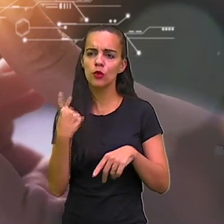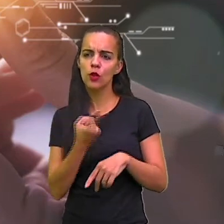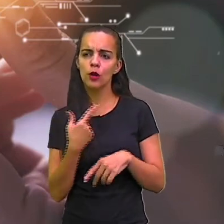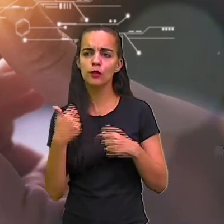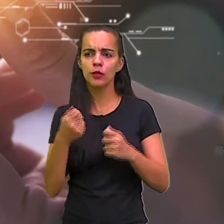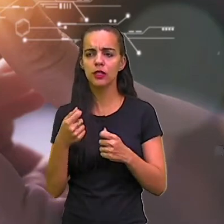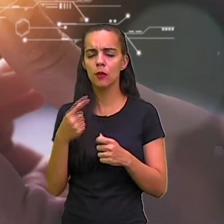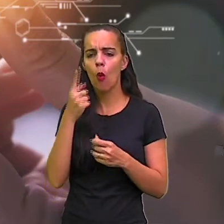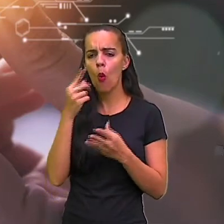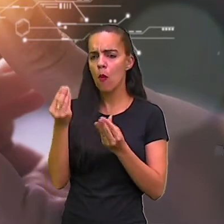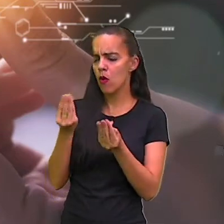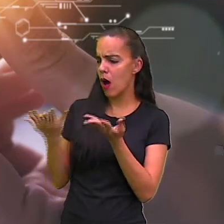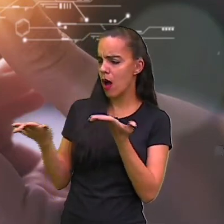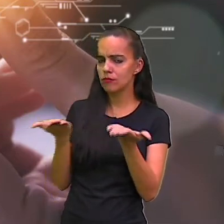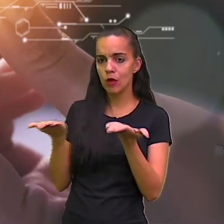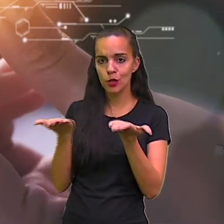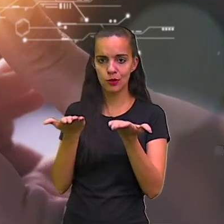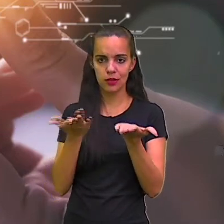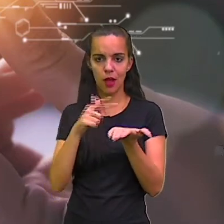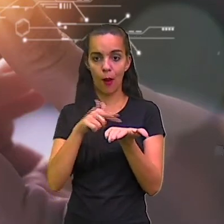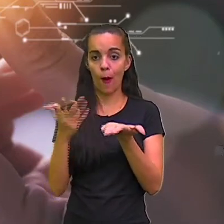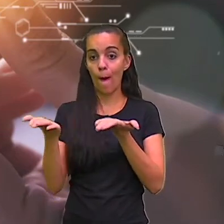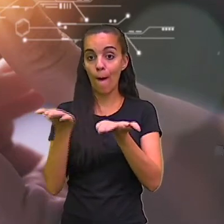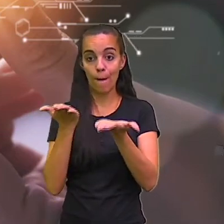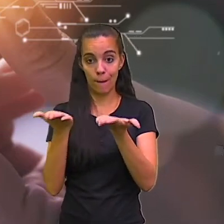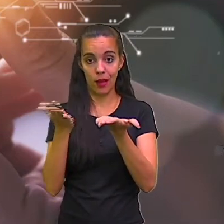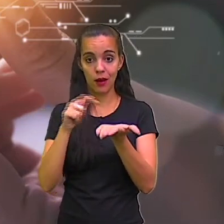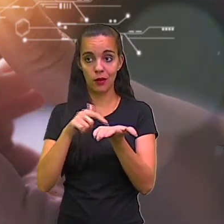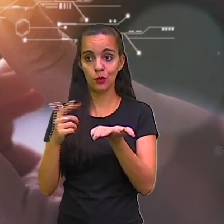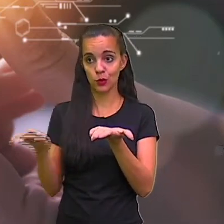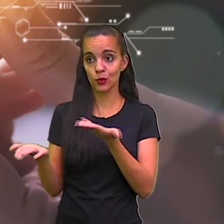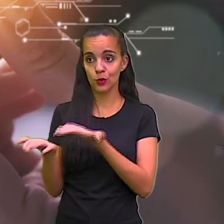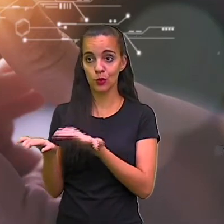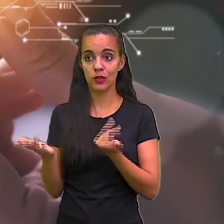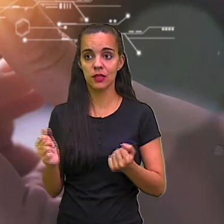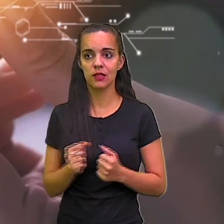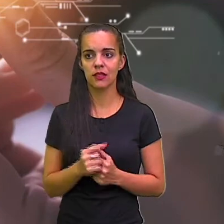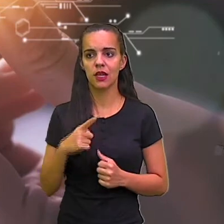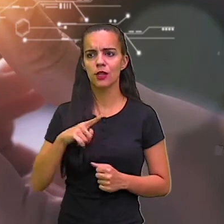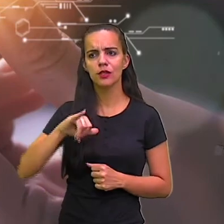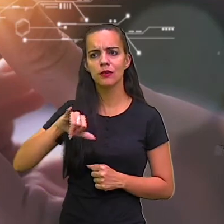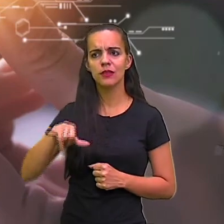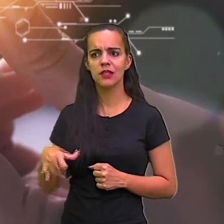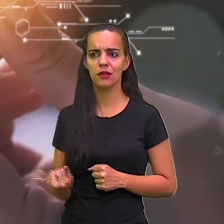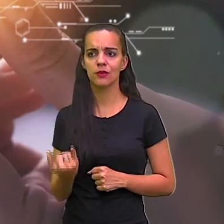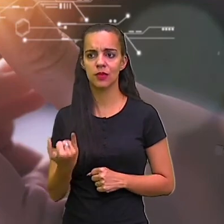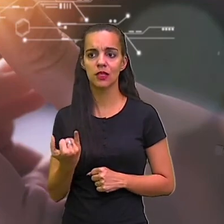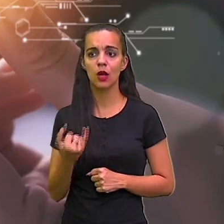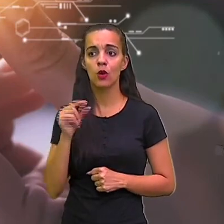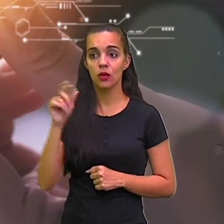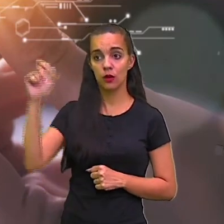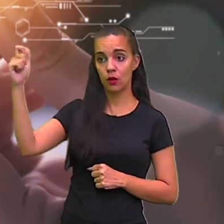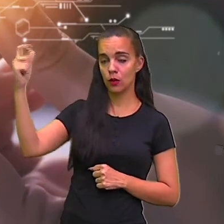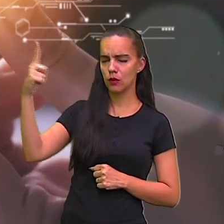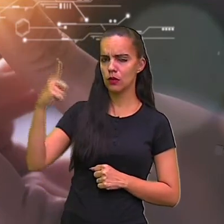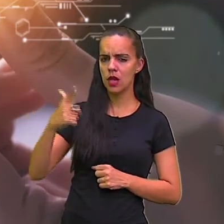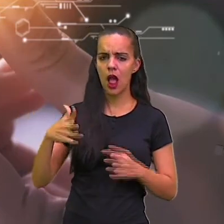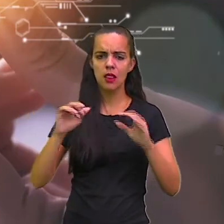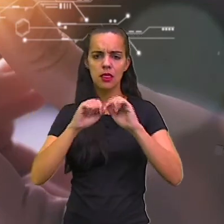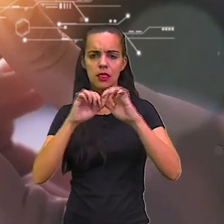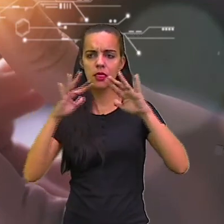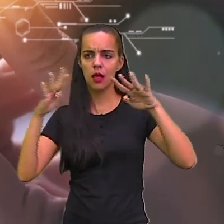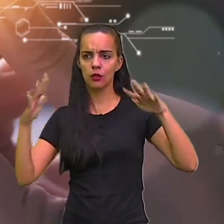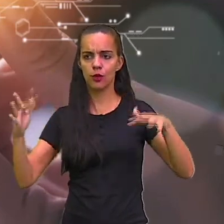então associar essa economia dentro das nossas casas nós vamos aproveitar mais a iluminação natural